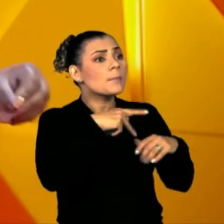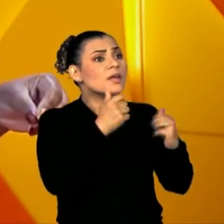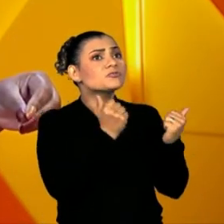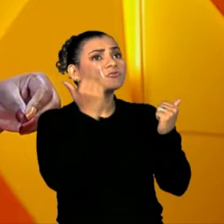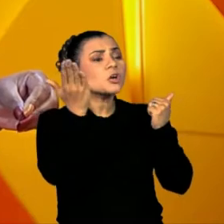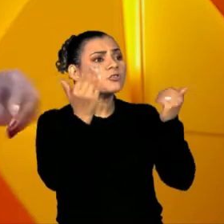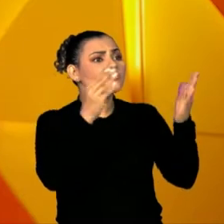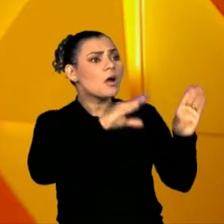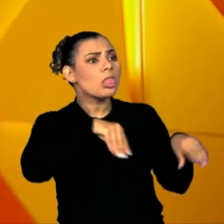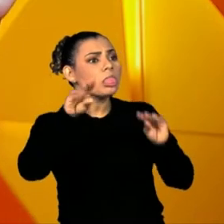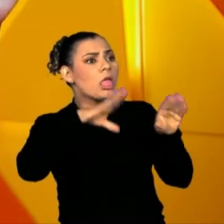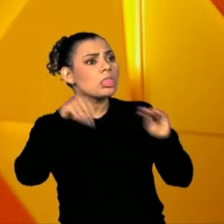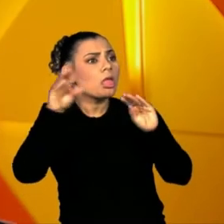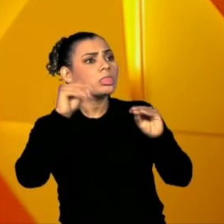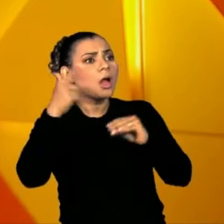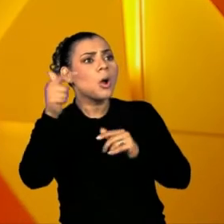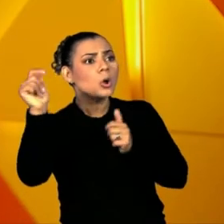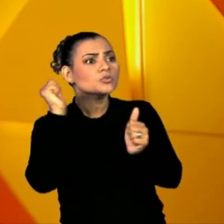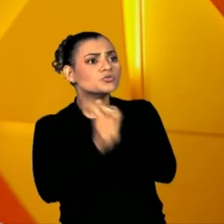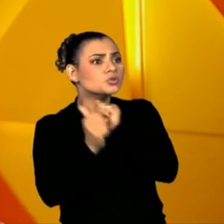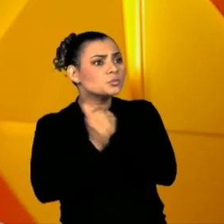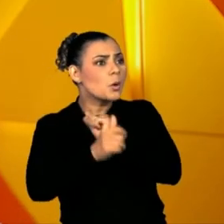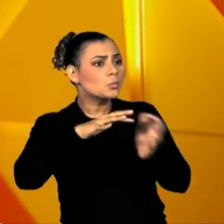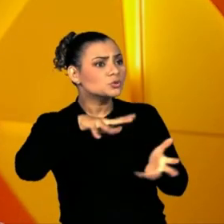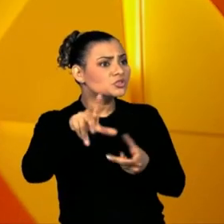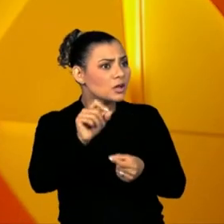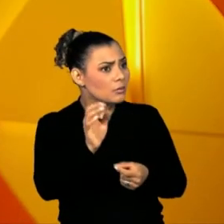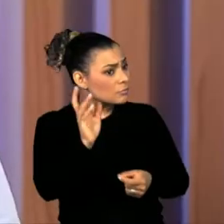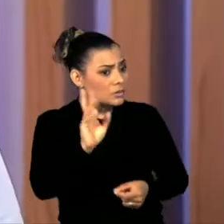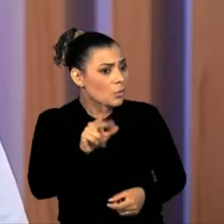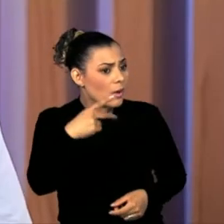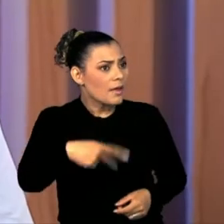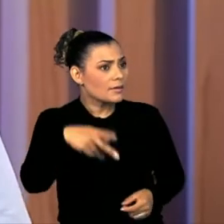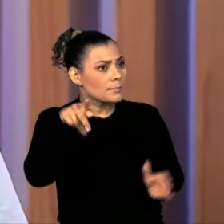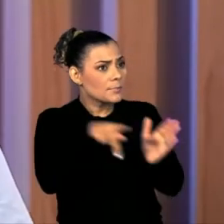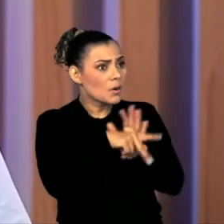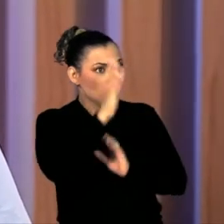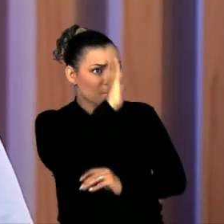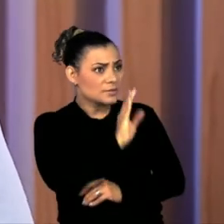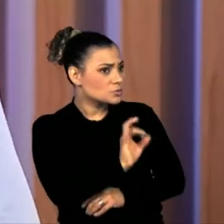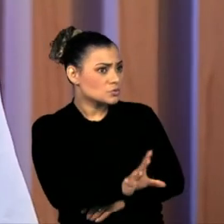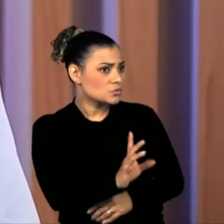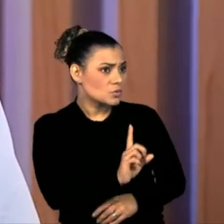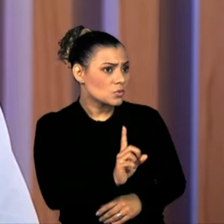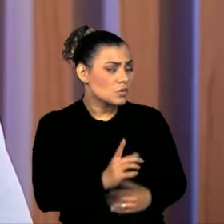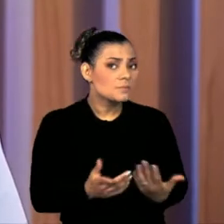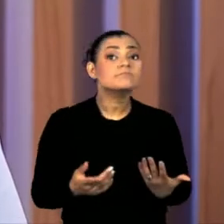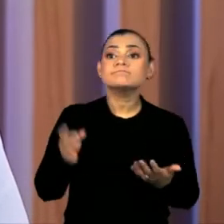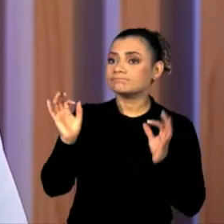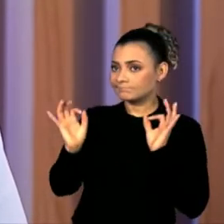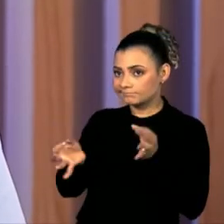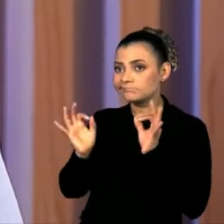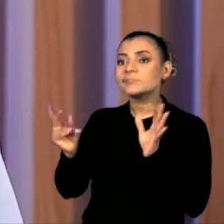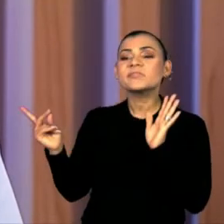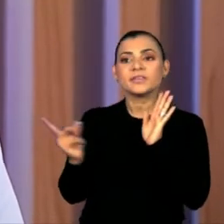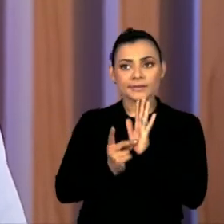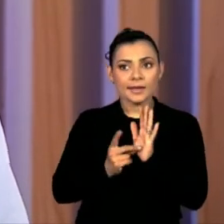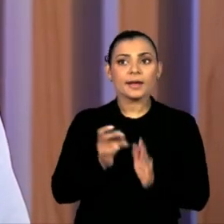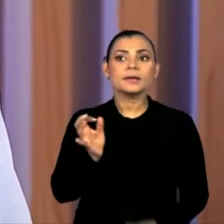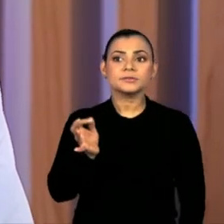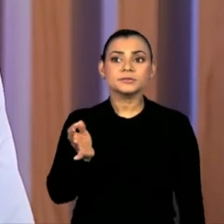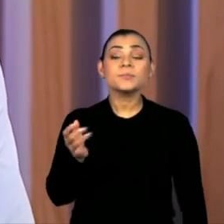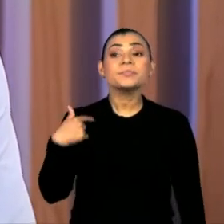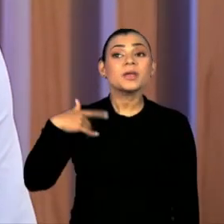a gente ainda está produzindo crack para o futebol mundial e não para cá realmente eu acho que